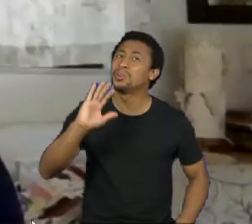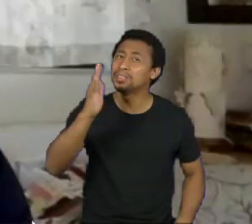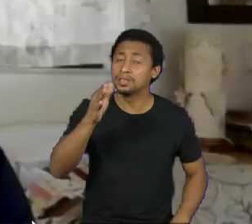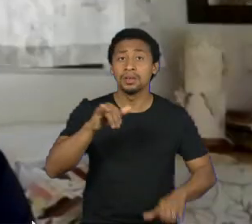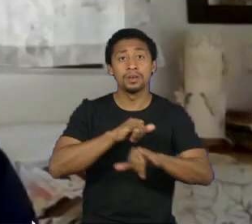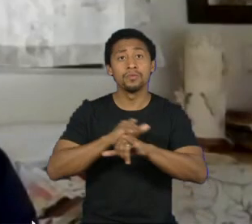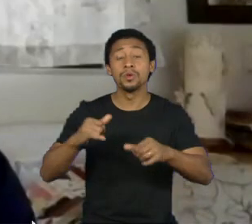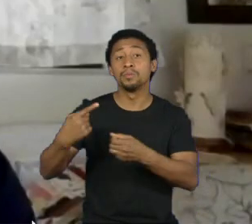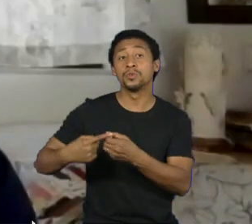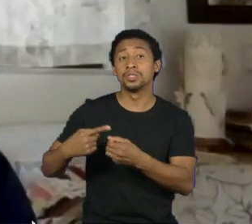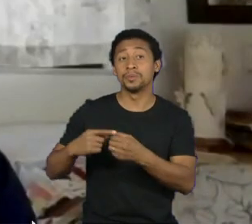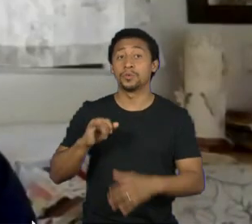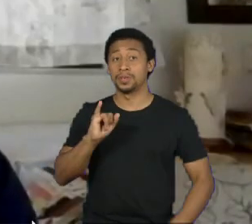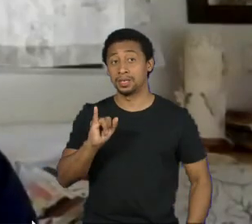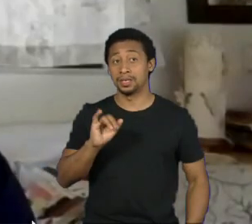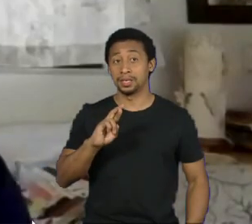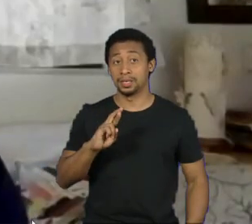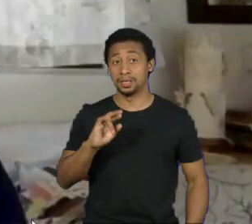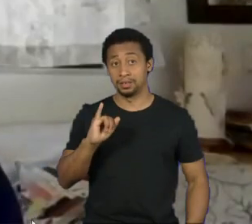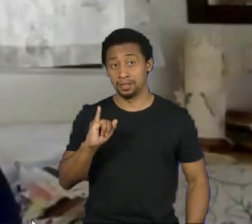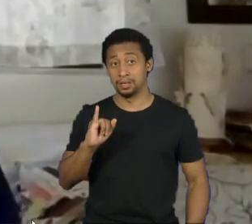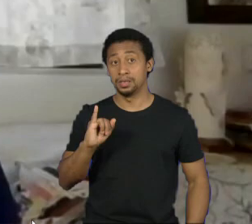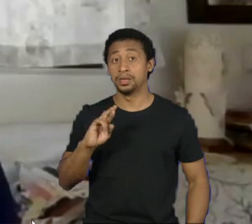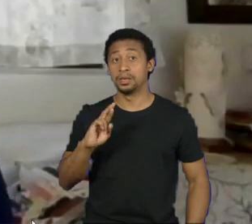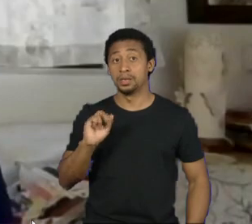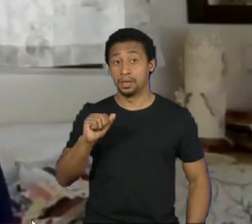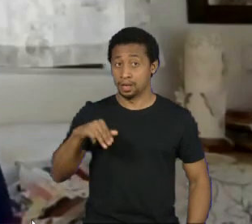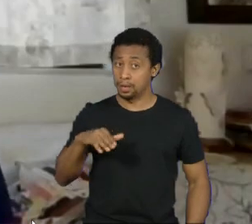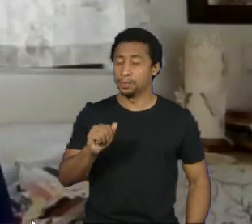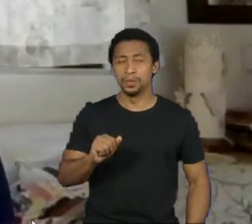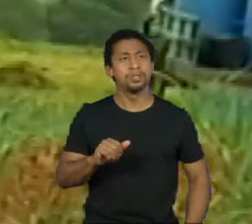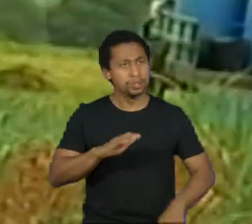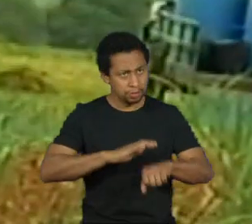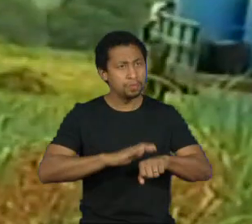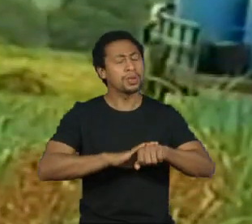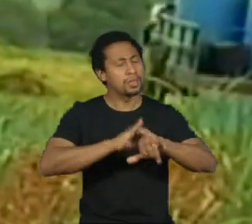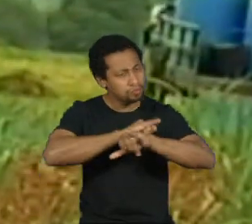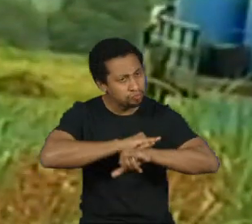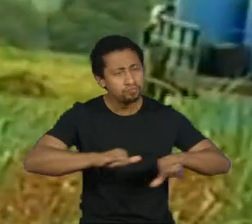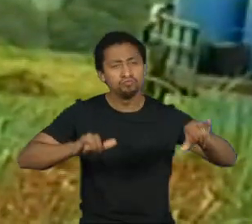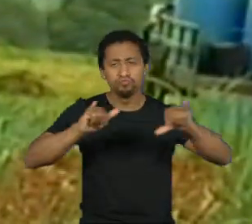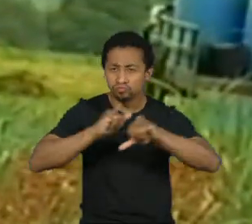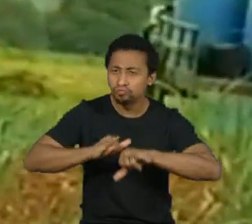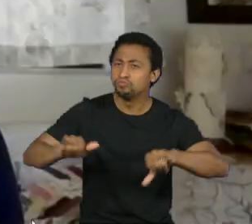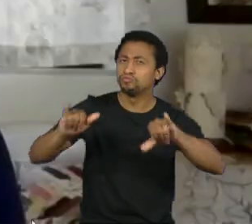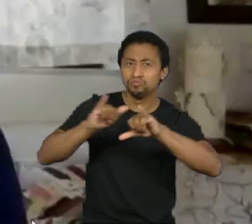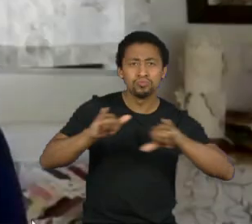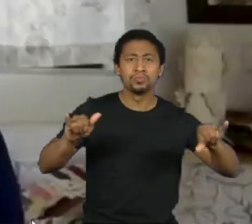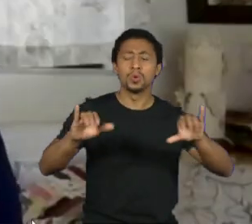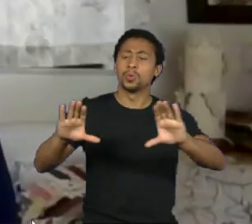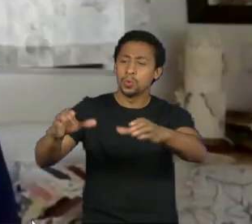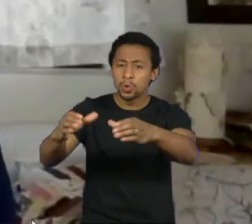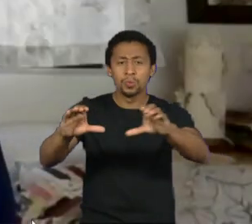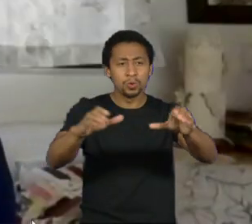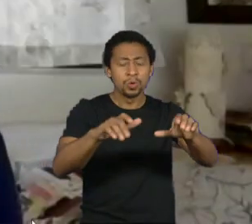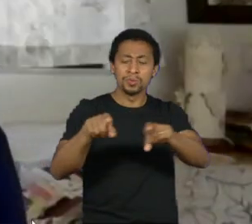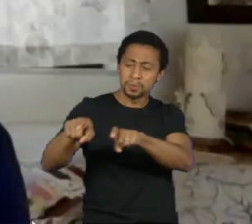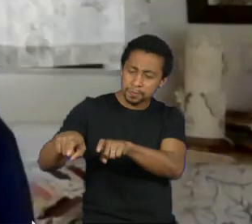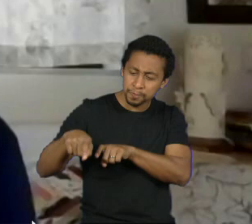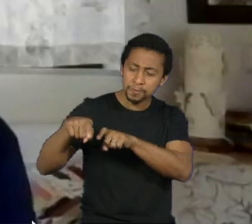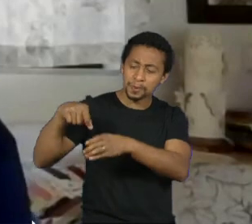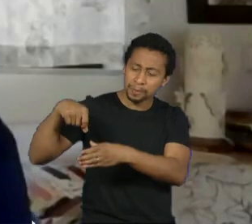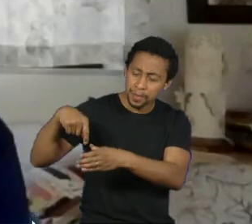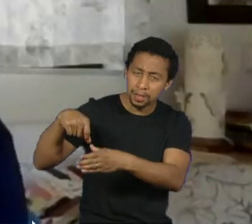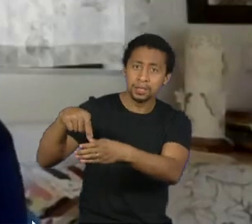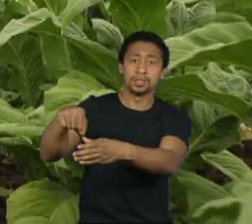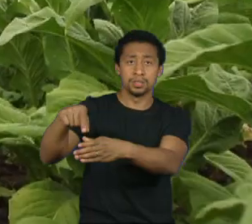Ibirama. Foram feitos exames de sangue em várias comunidades, né? As comunidades que trabalhavam com a plantação na